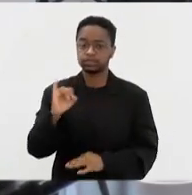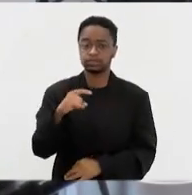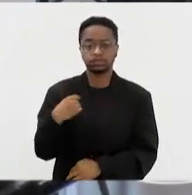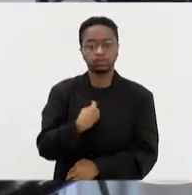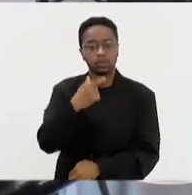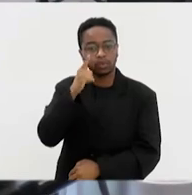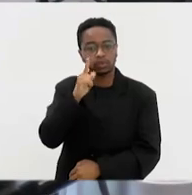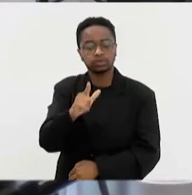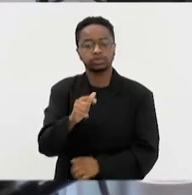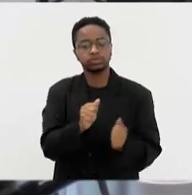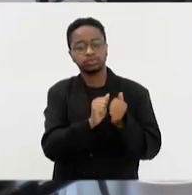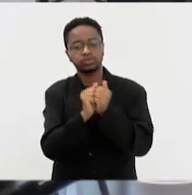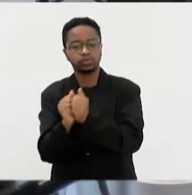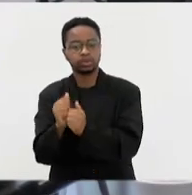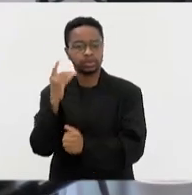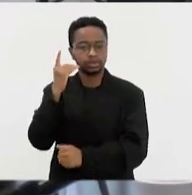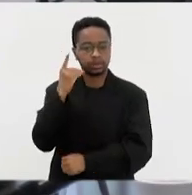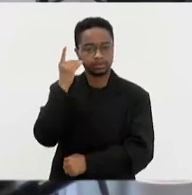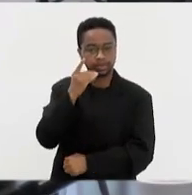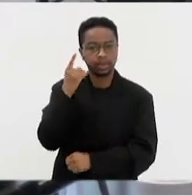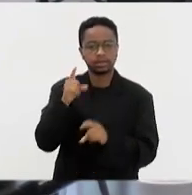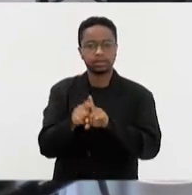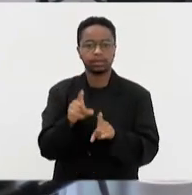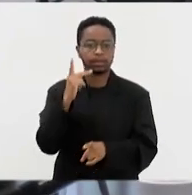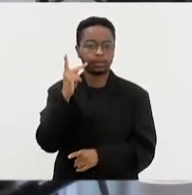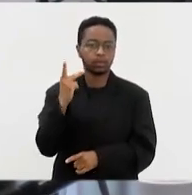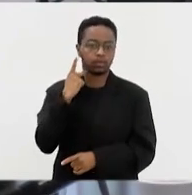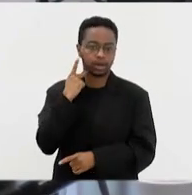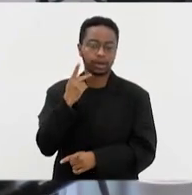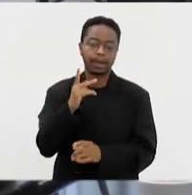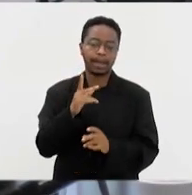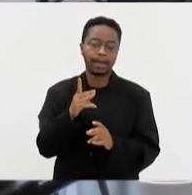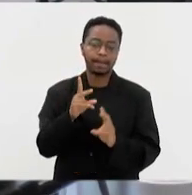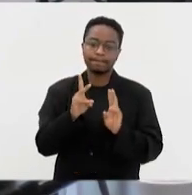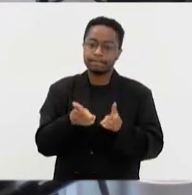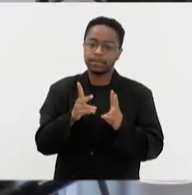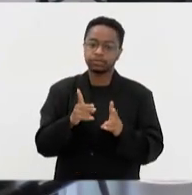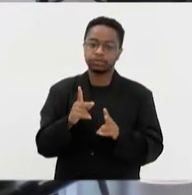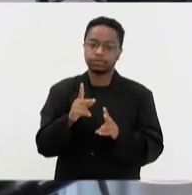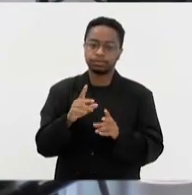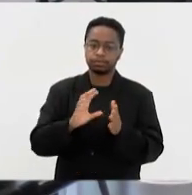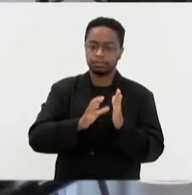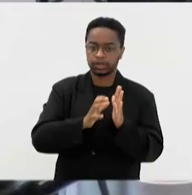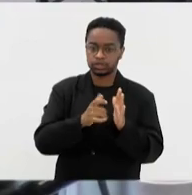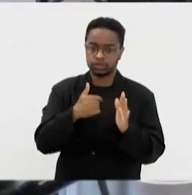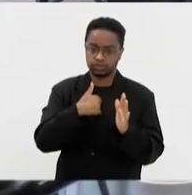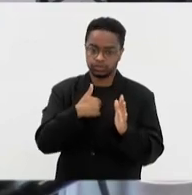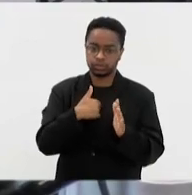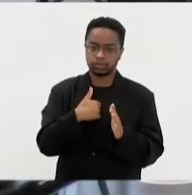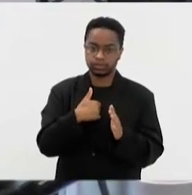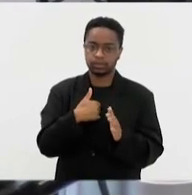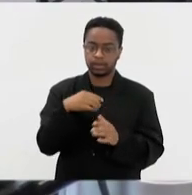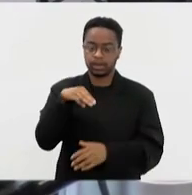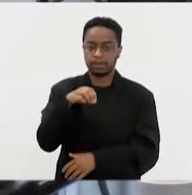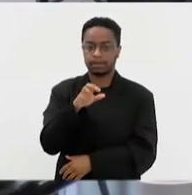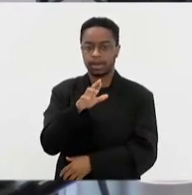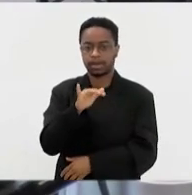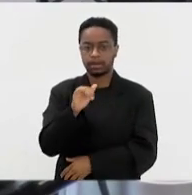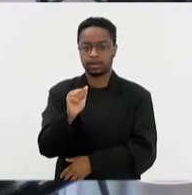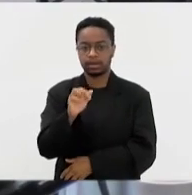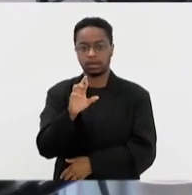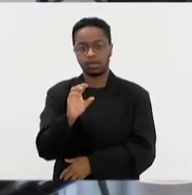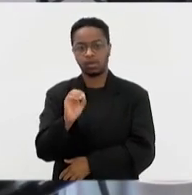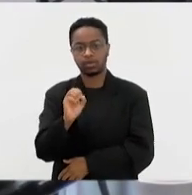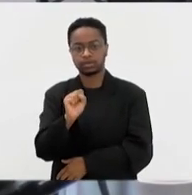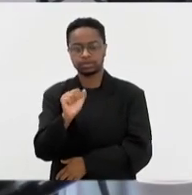com as deputadas. A procuradora adjunta é do meu partido, por São Paulo, a deputada Maria Rosas, e ela